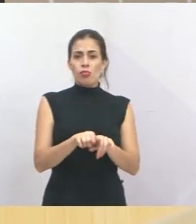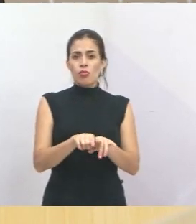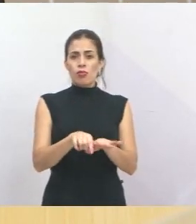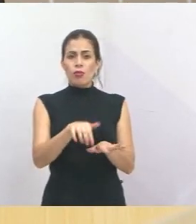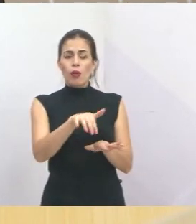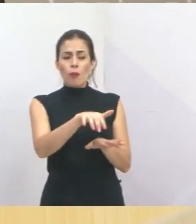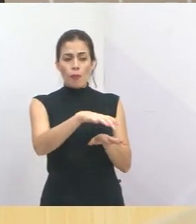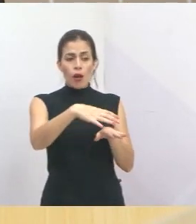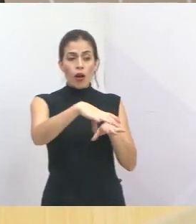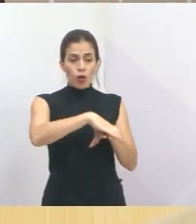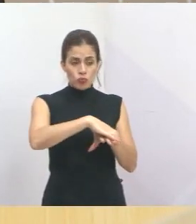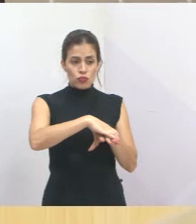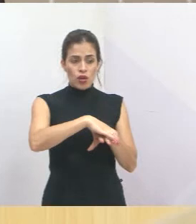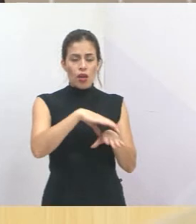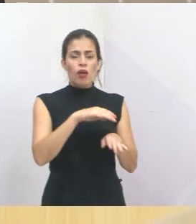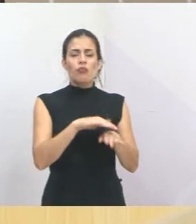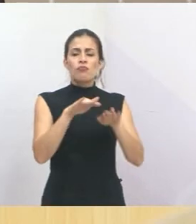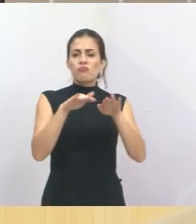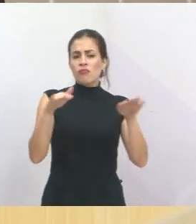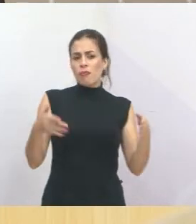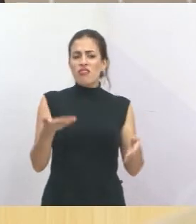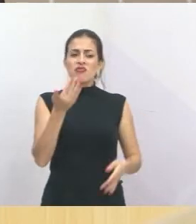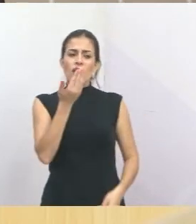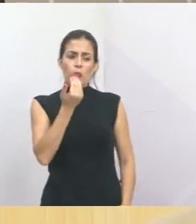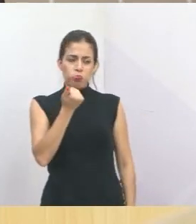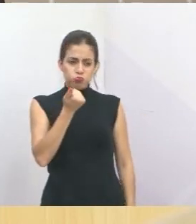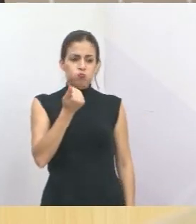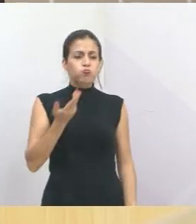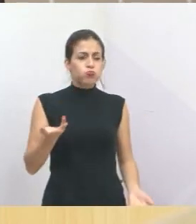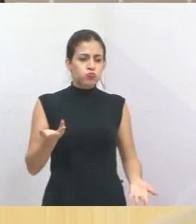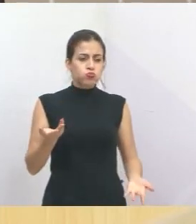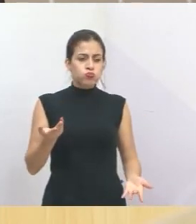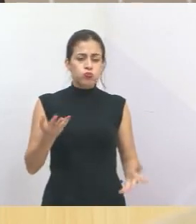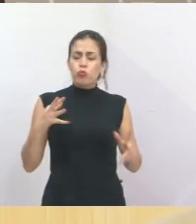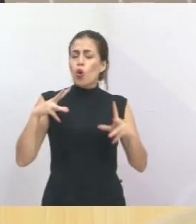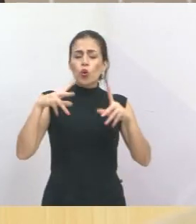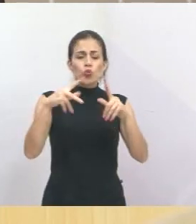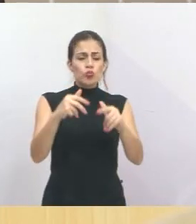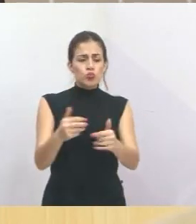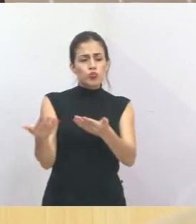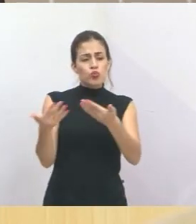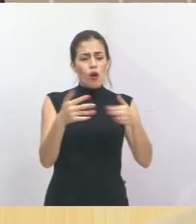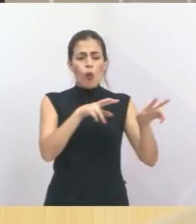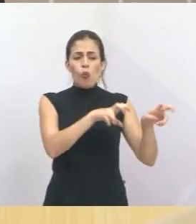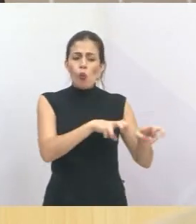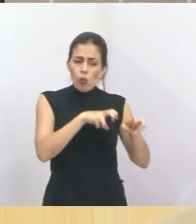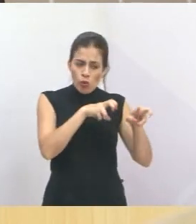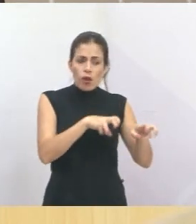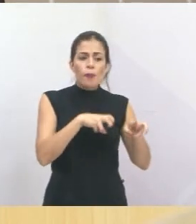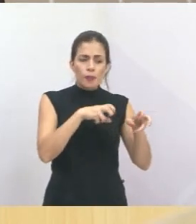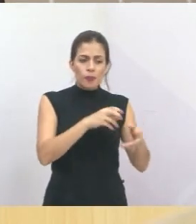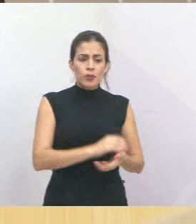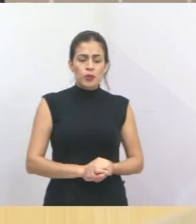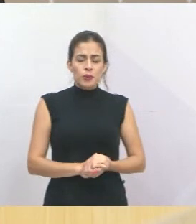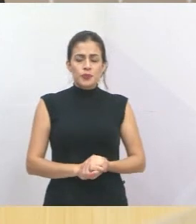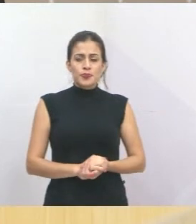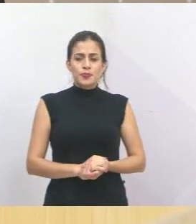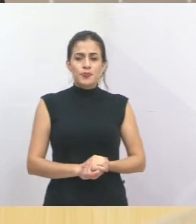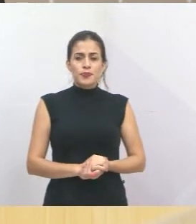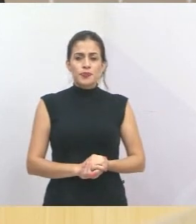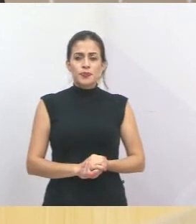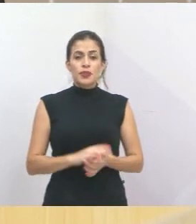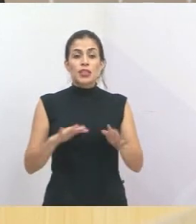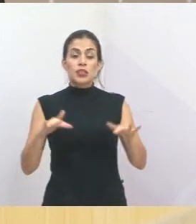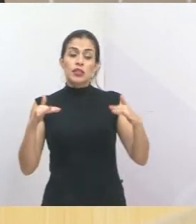a mesa, a alimentação, tudo isso aí vem da agricultura. Então, quando, né, se